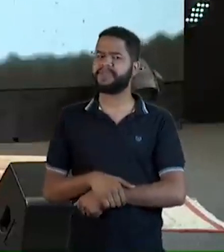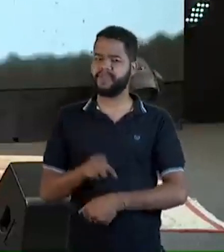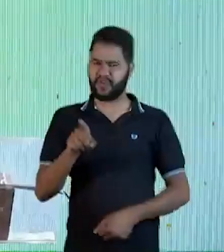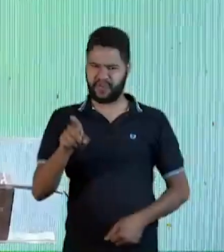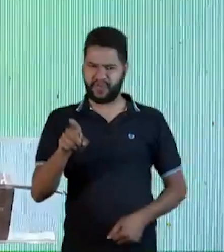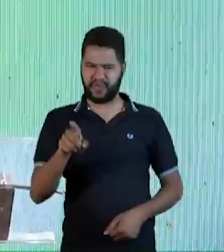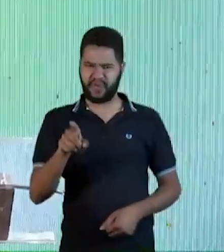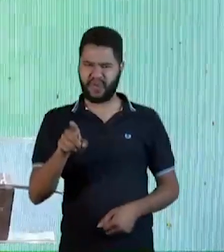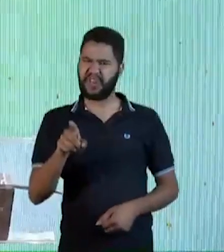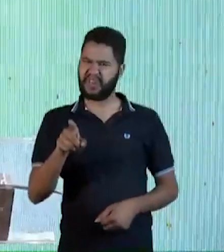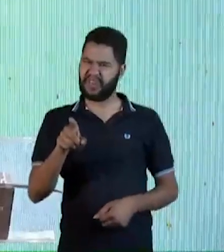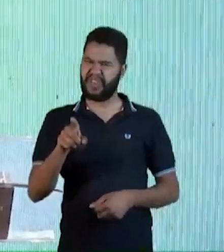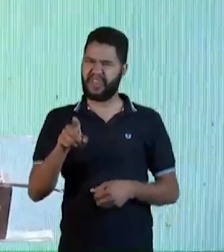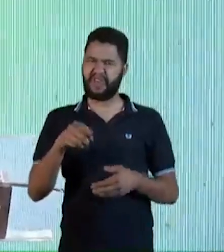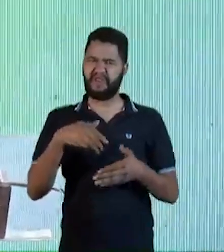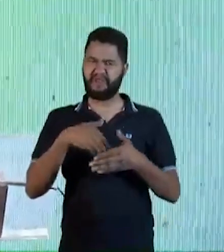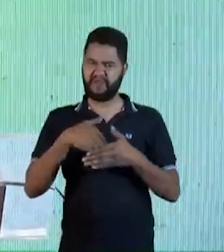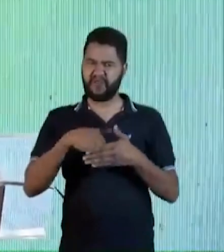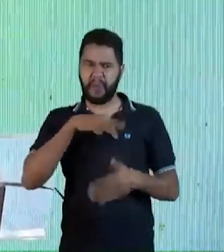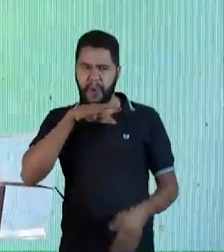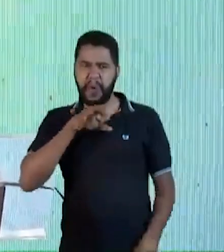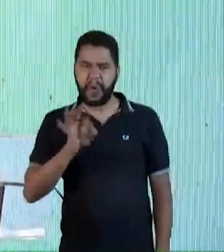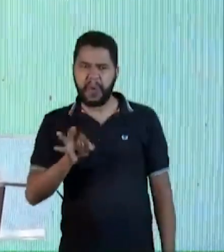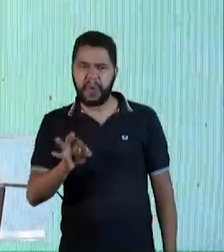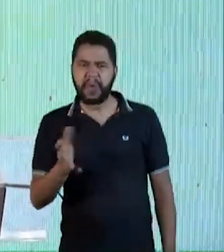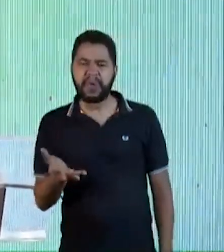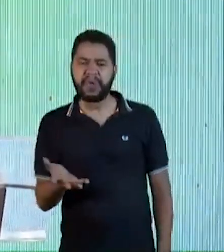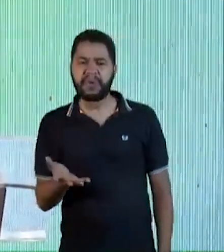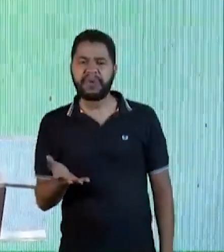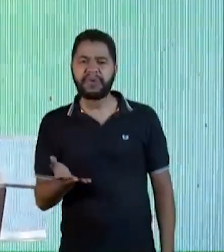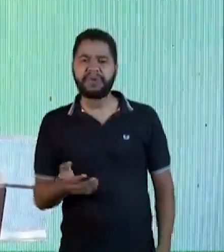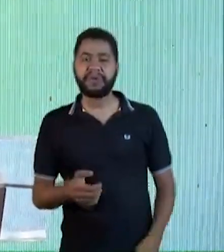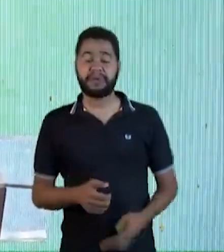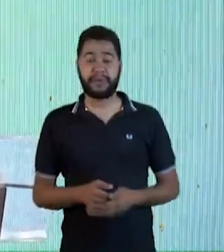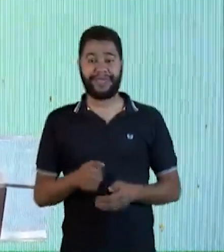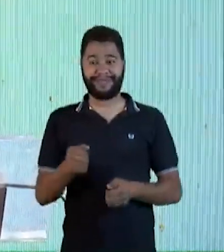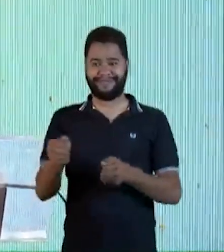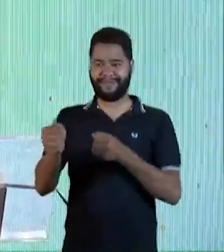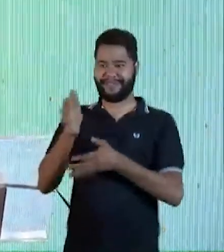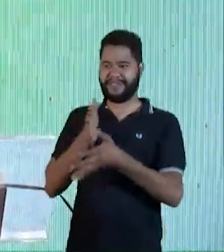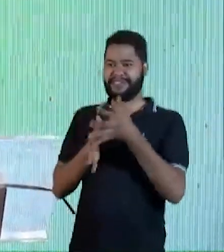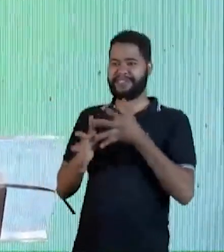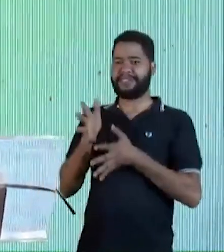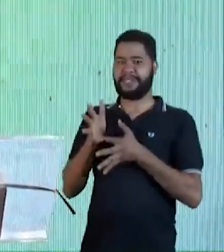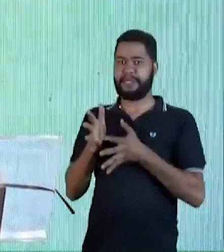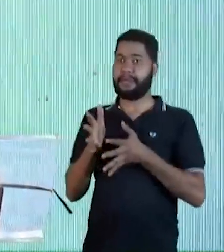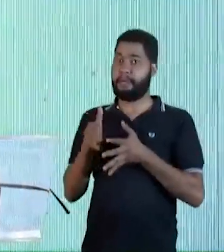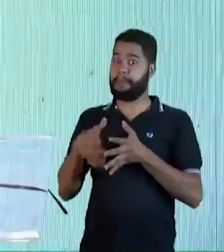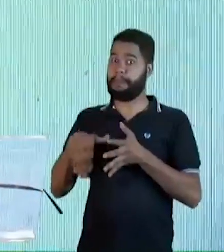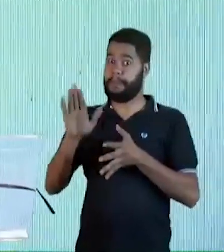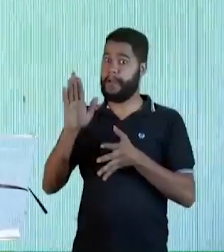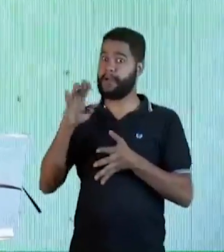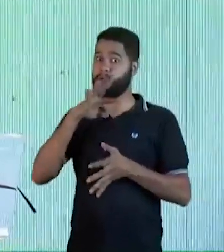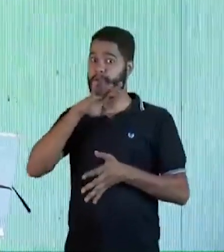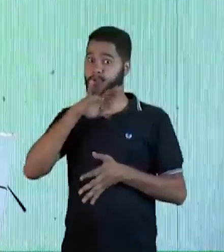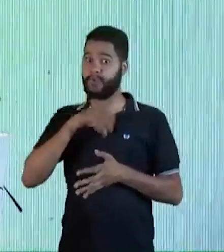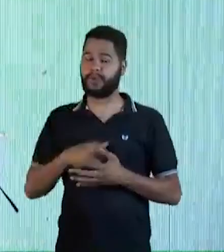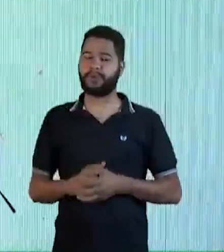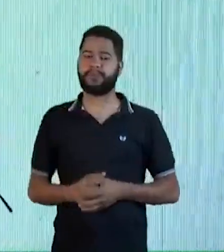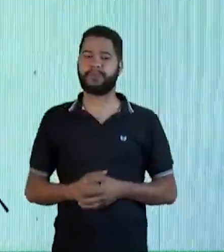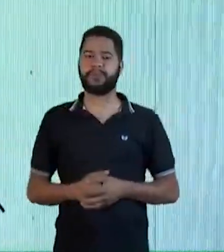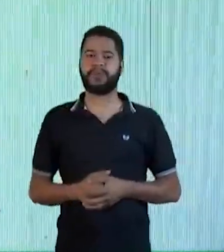se você joga o mal assim mesmo tô sem palavras que já são mais pesadas